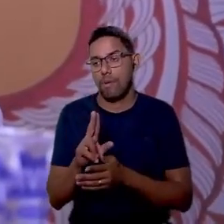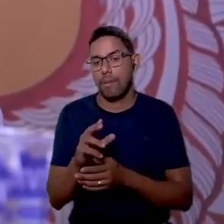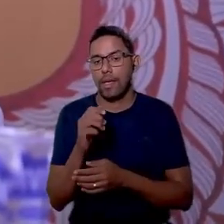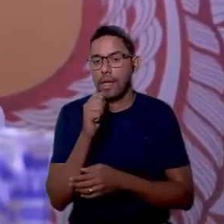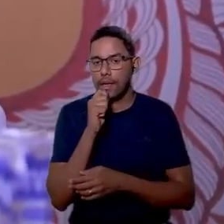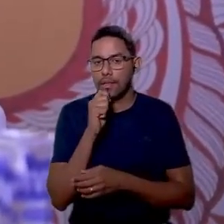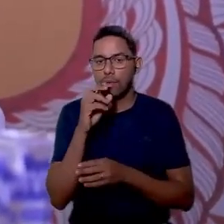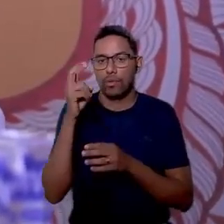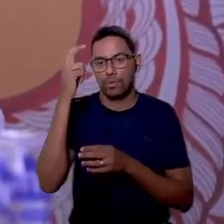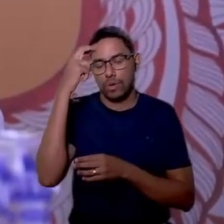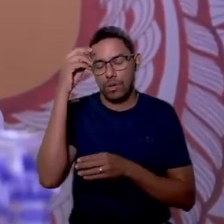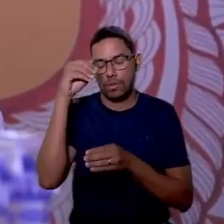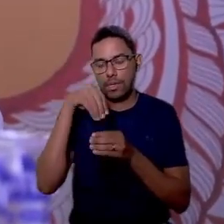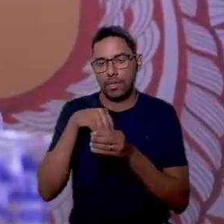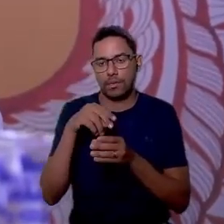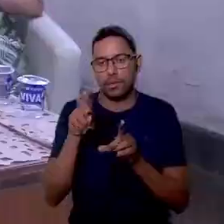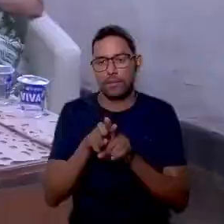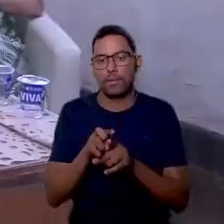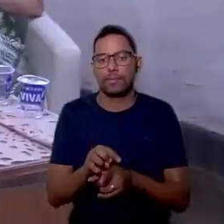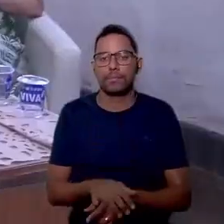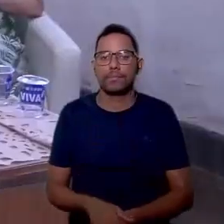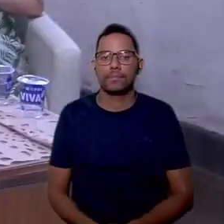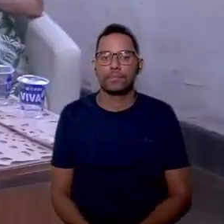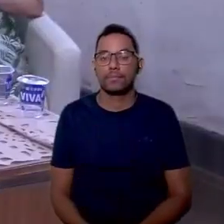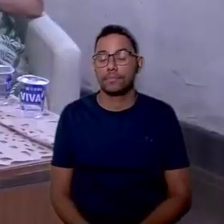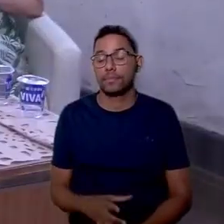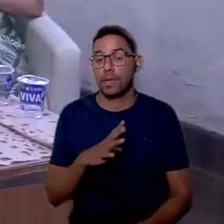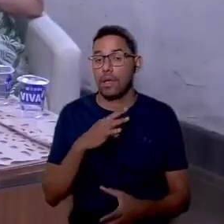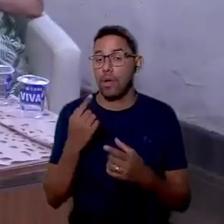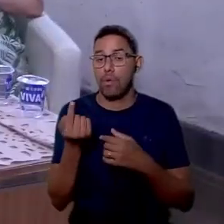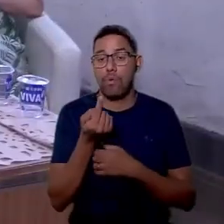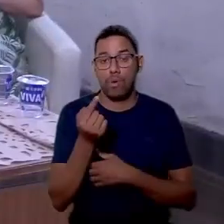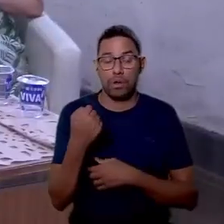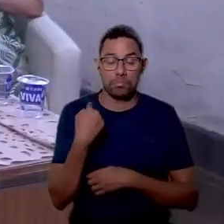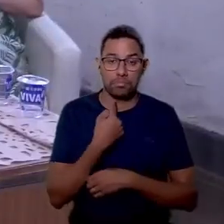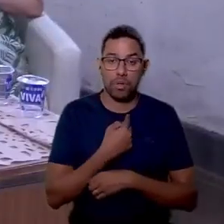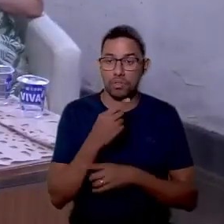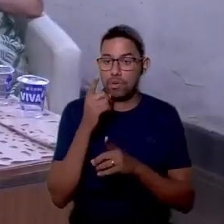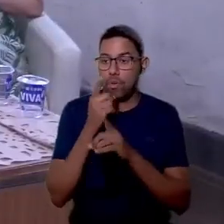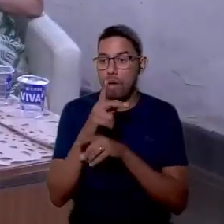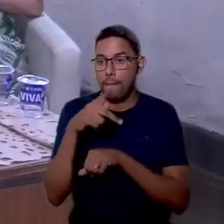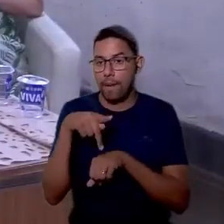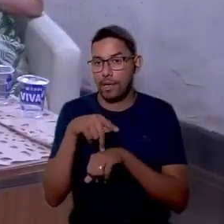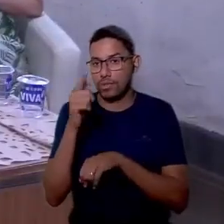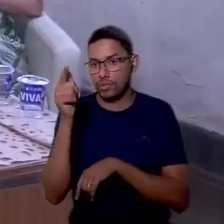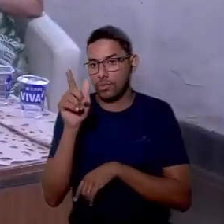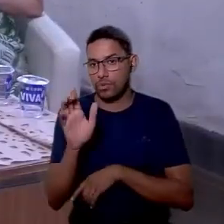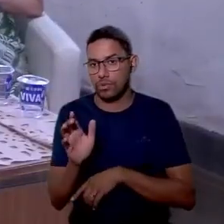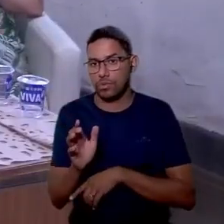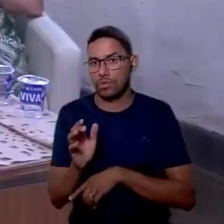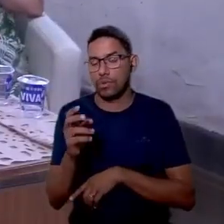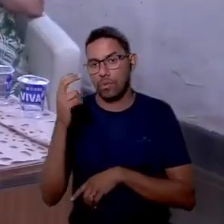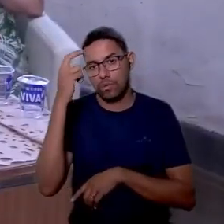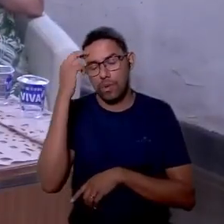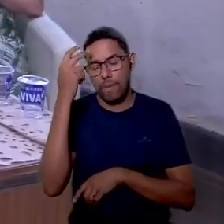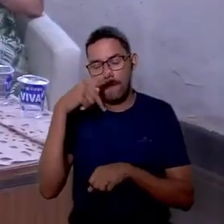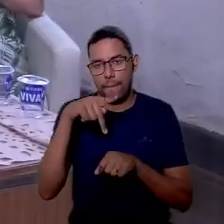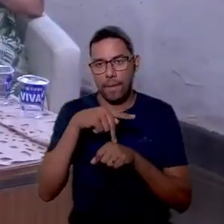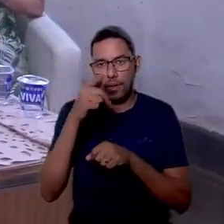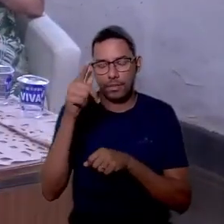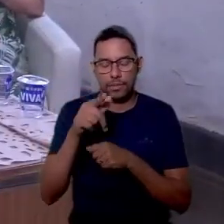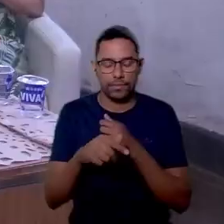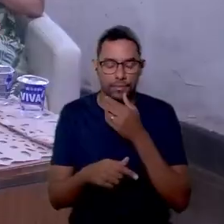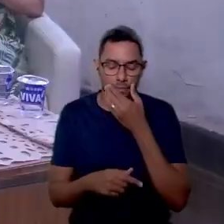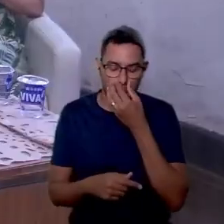um marketing cultural em cima, que é uma coisa bastante única, que a gente não encontra em outros países. Benefícios fiscais culturais em outros